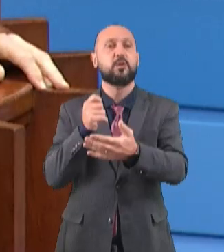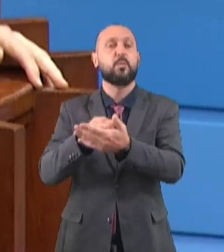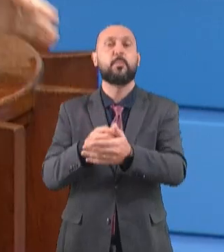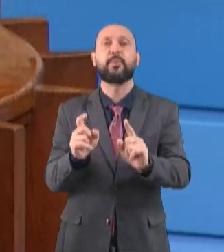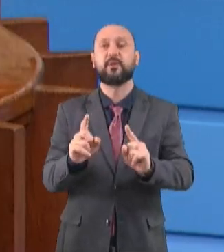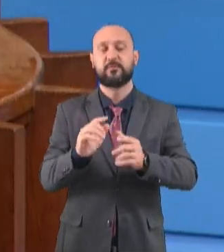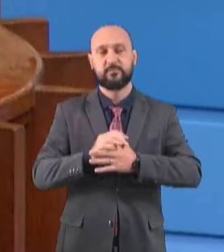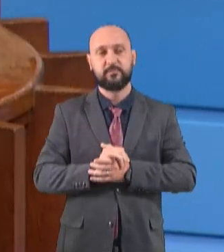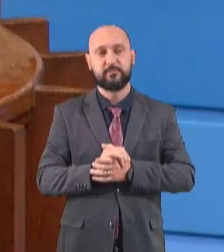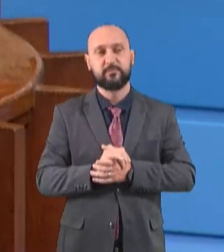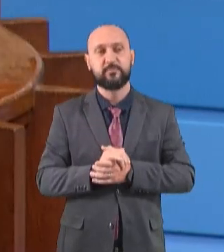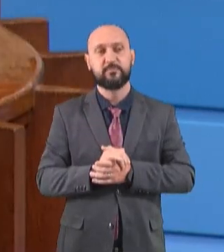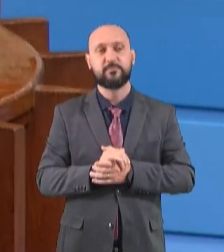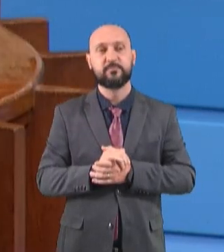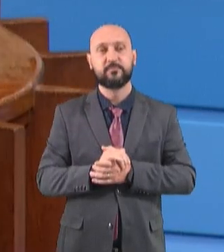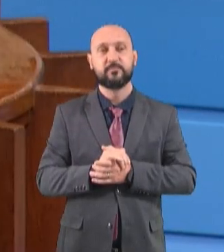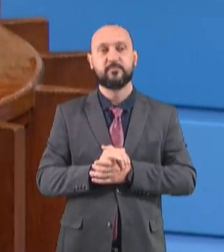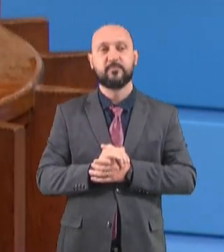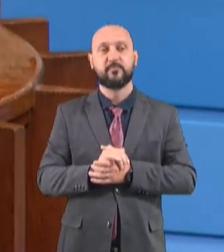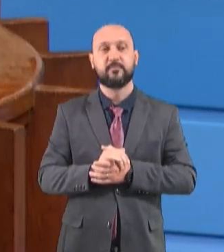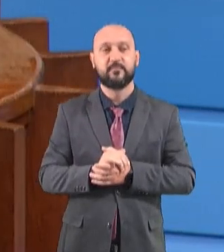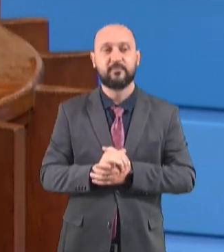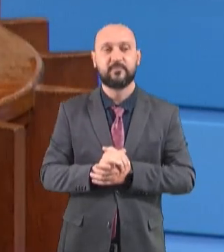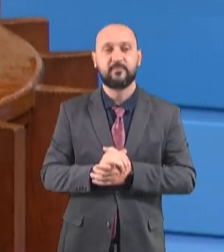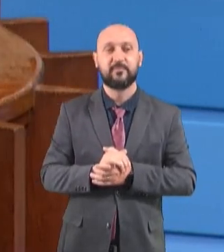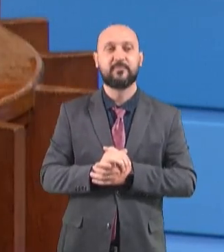paga. E está no mesmo termo.